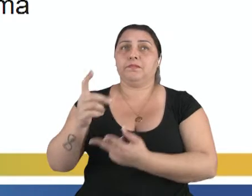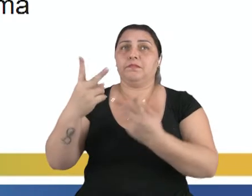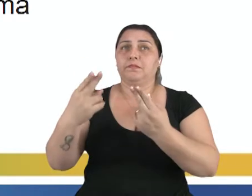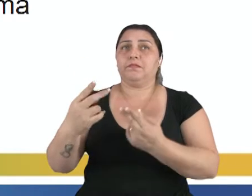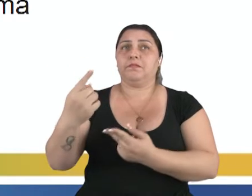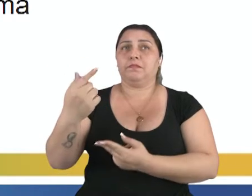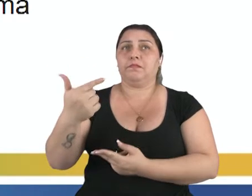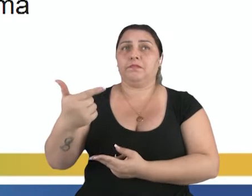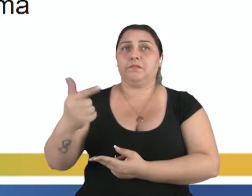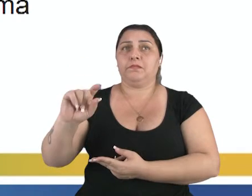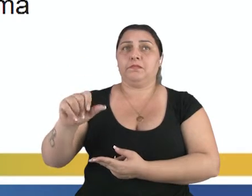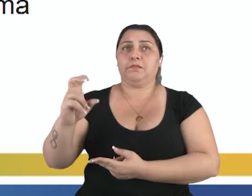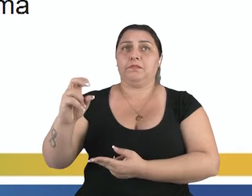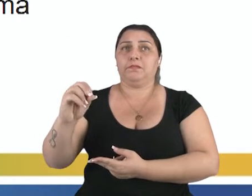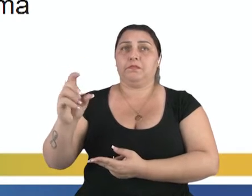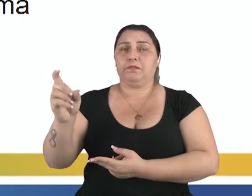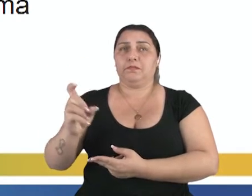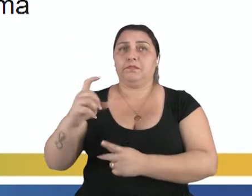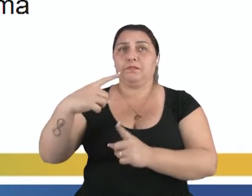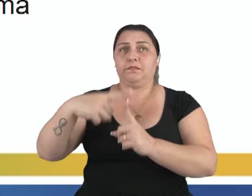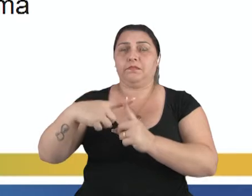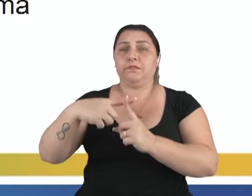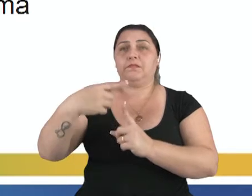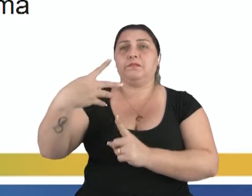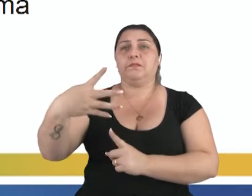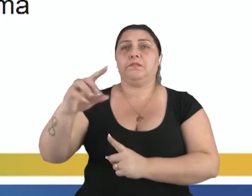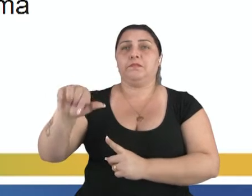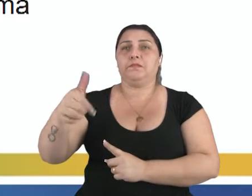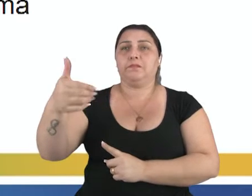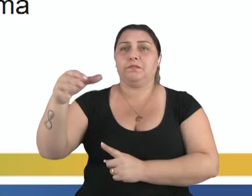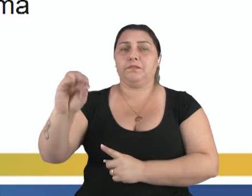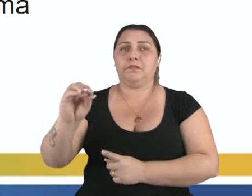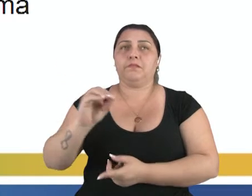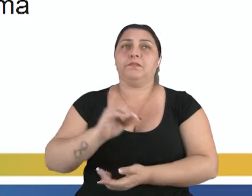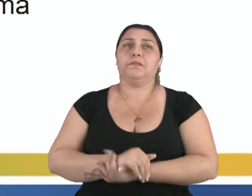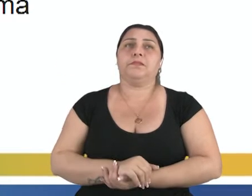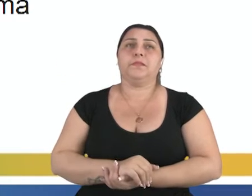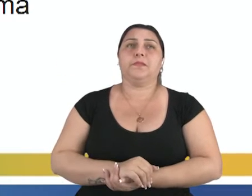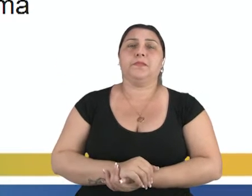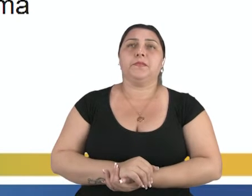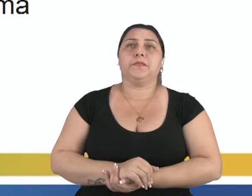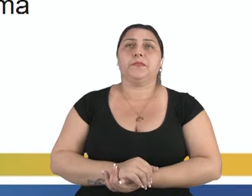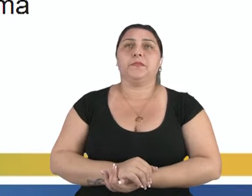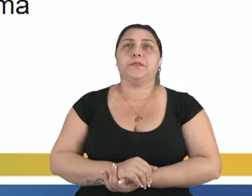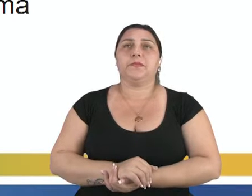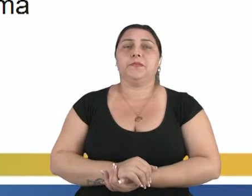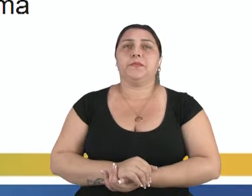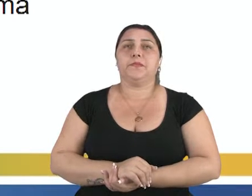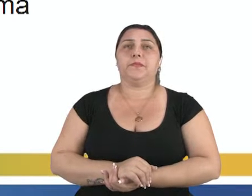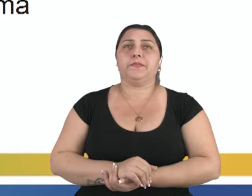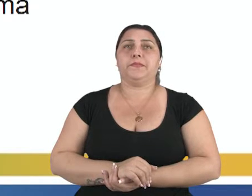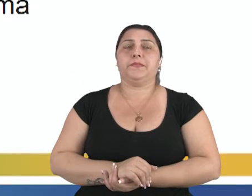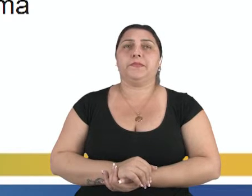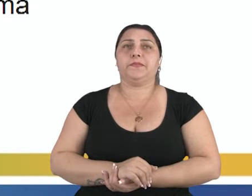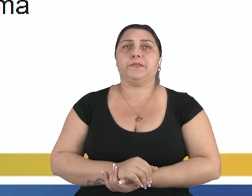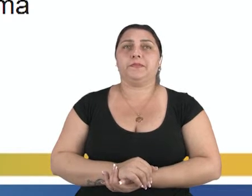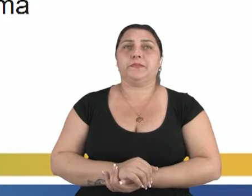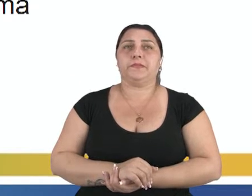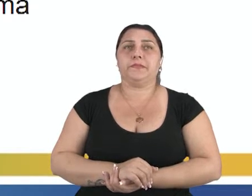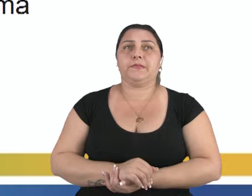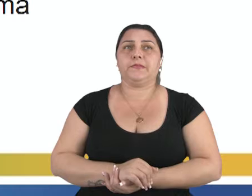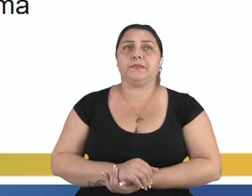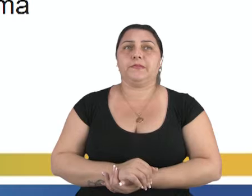2,50 vezes x mais R$ 4,10. O que vocês percebem? De um